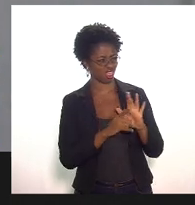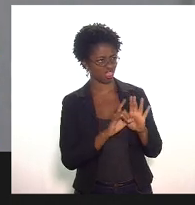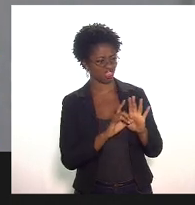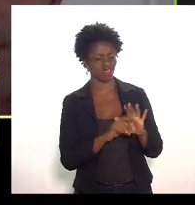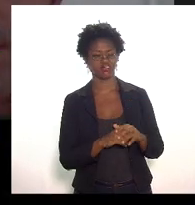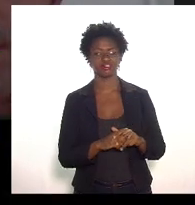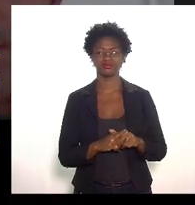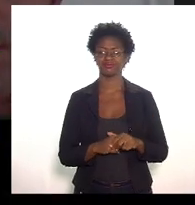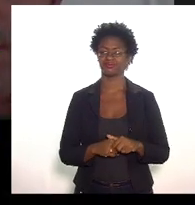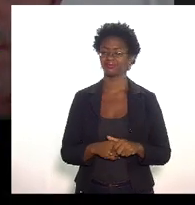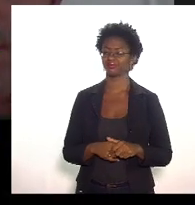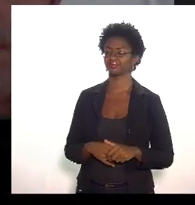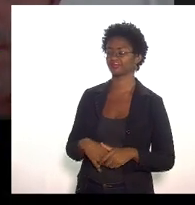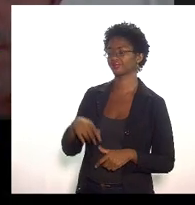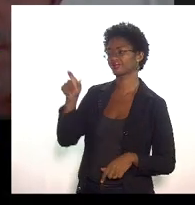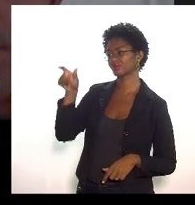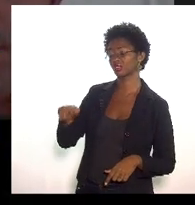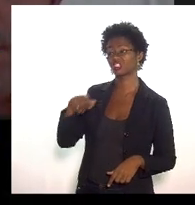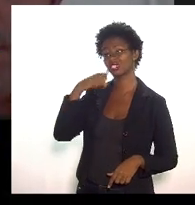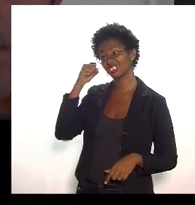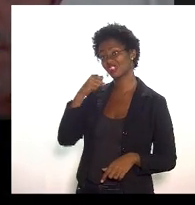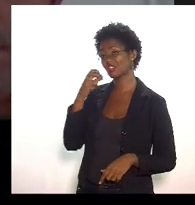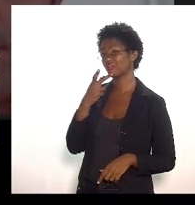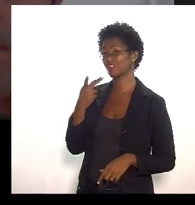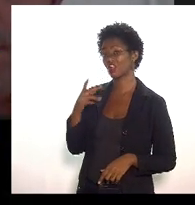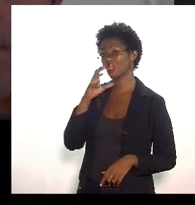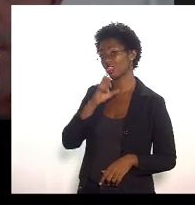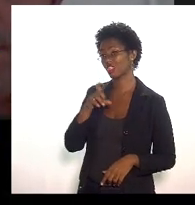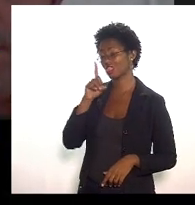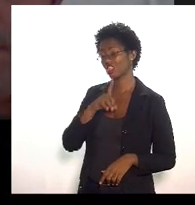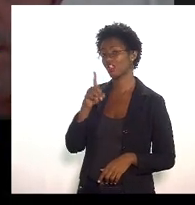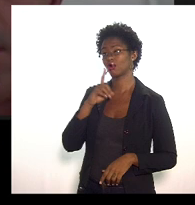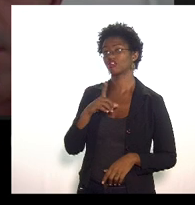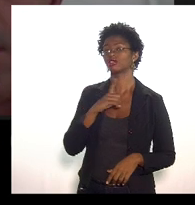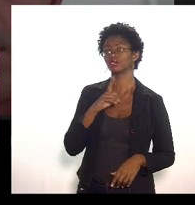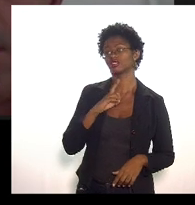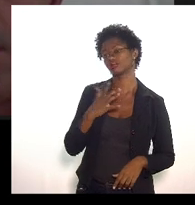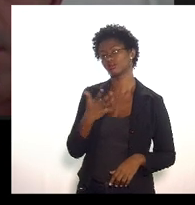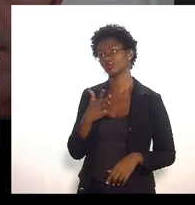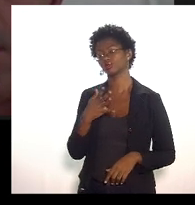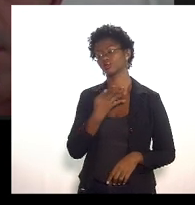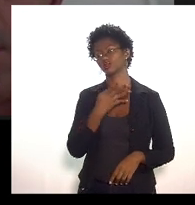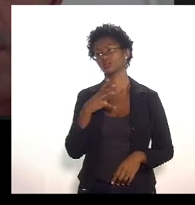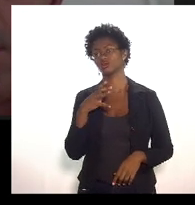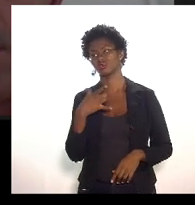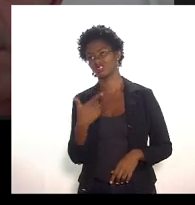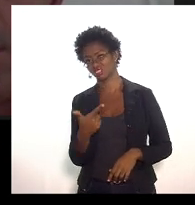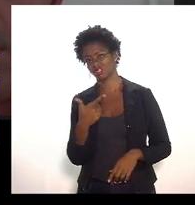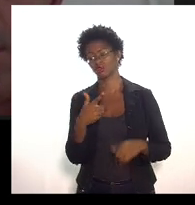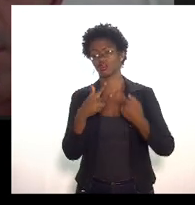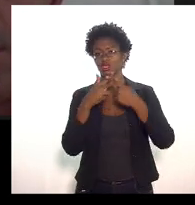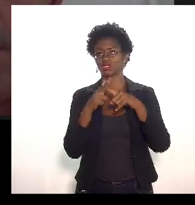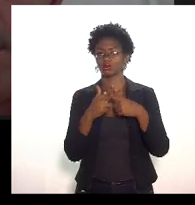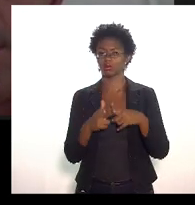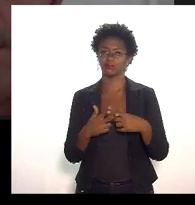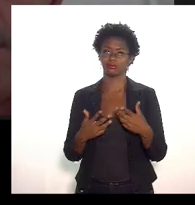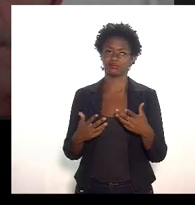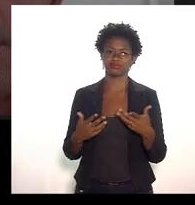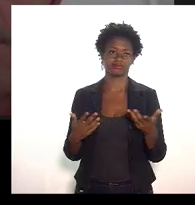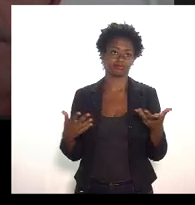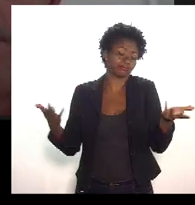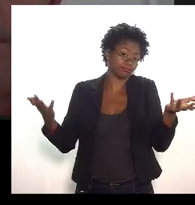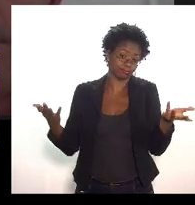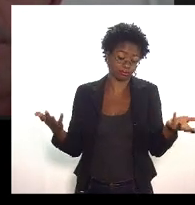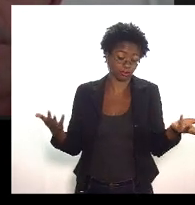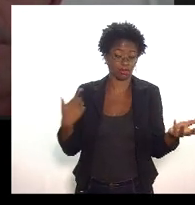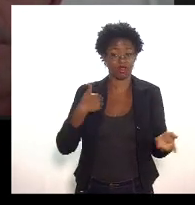O senador falou que só nesse final de semana ele tinha recebido umas 42 emendas. Bom, olha, eu acho